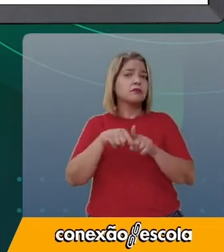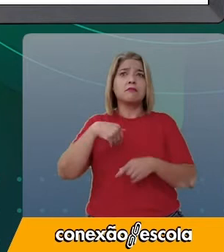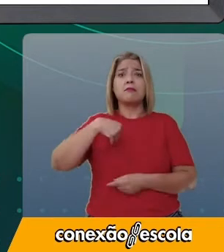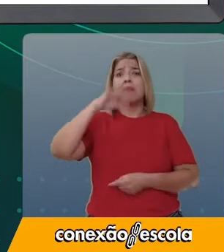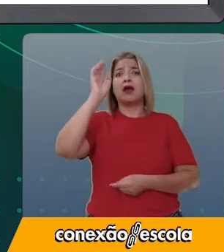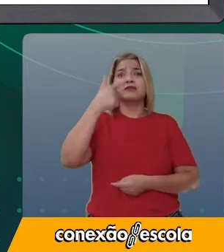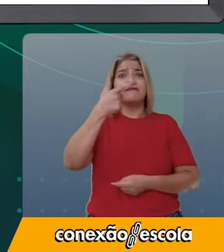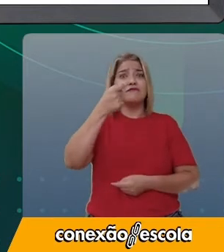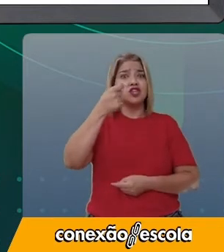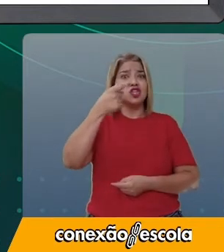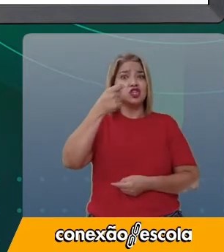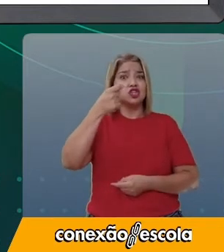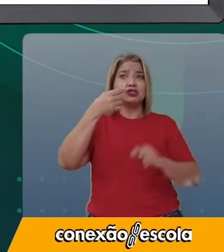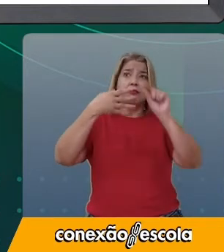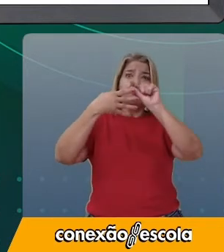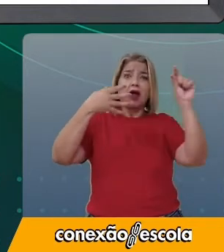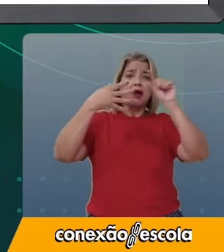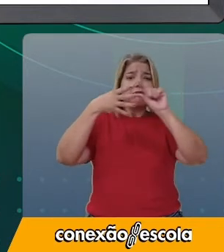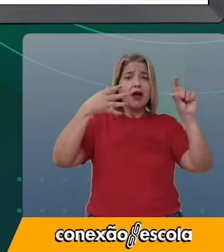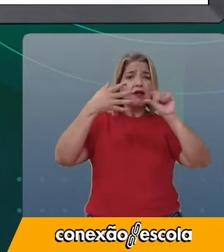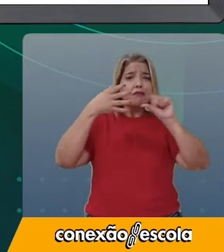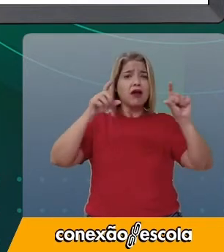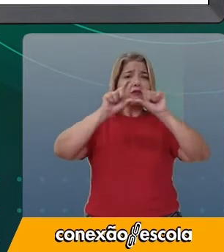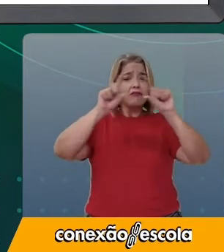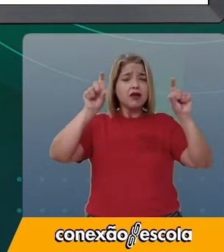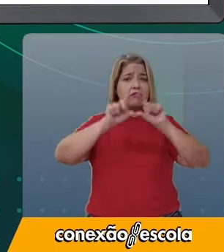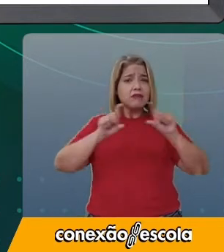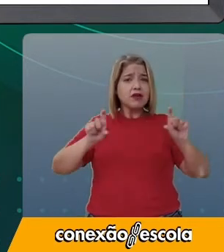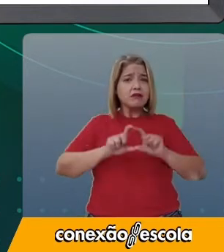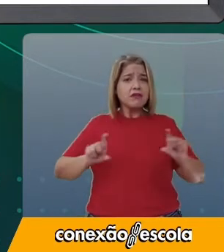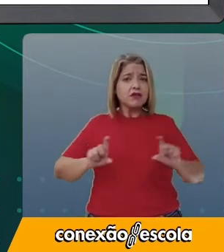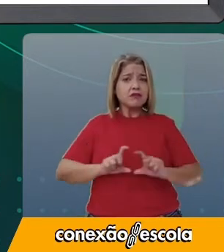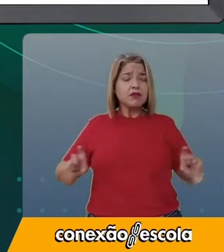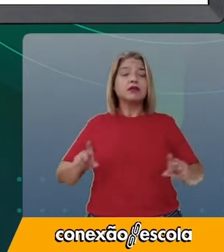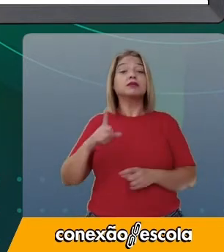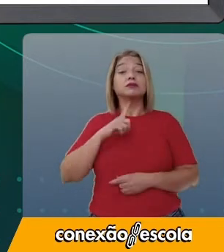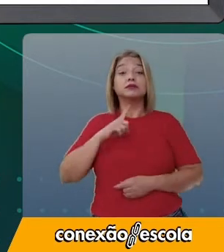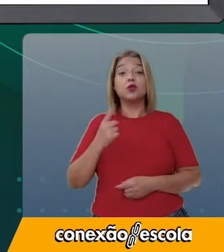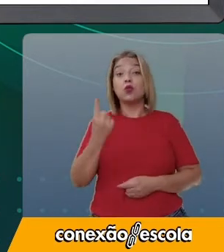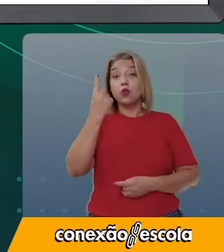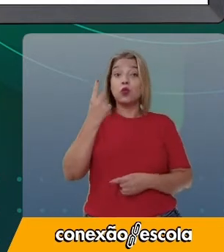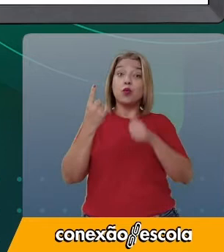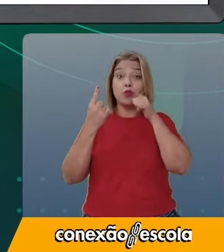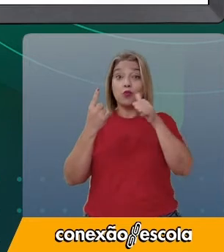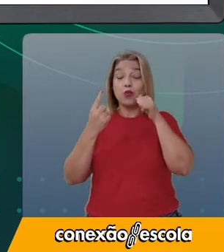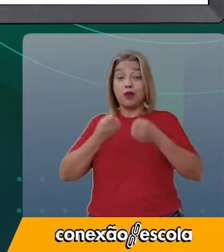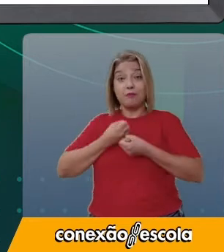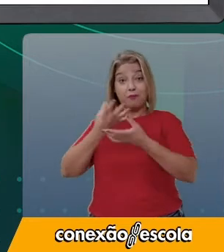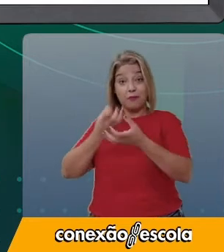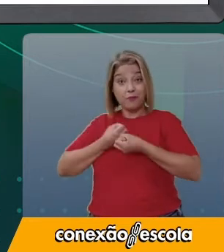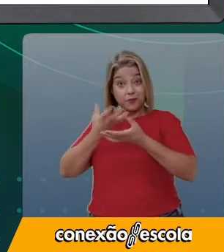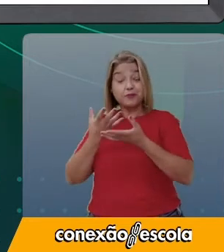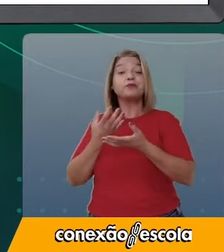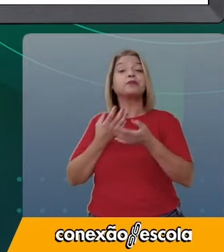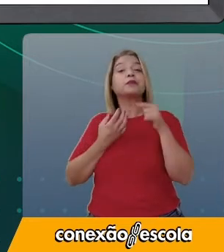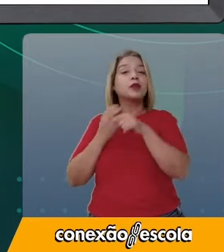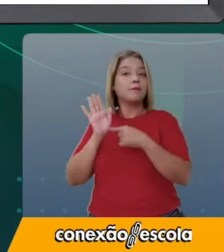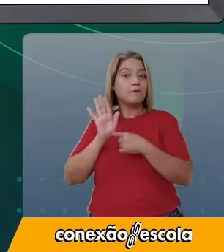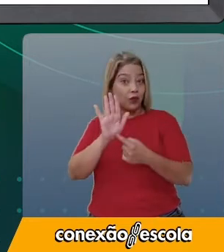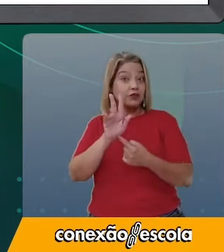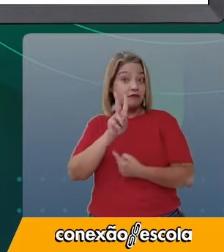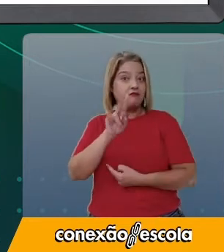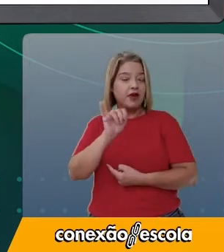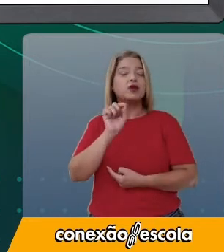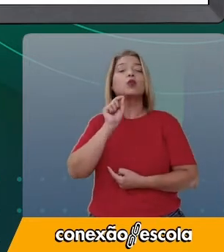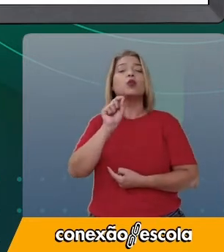mais de 20 estrofes. Nós temos uma poetisa que nós vamos apresentar hoje para vocês, que os